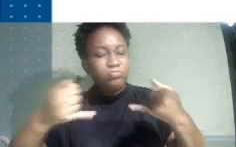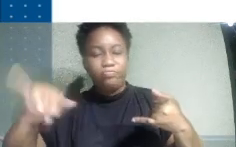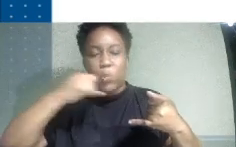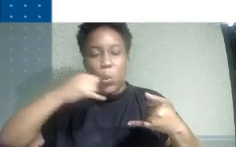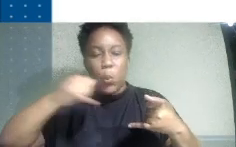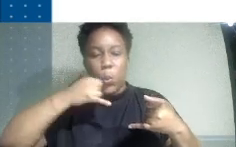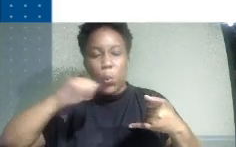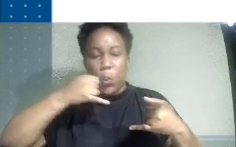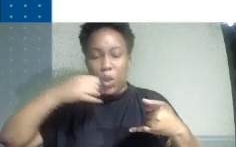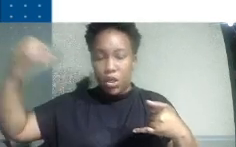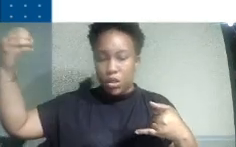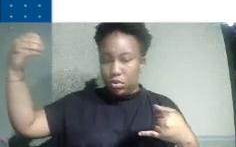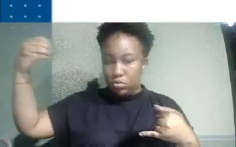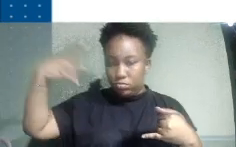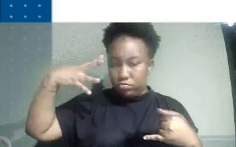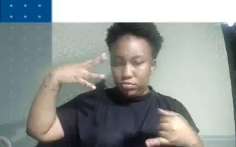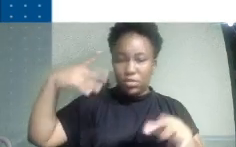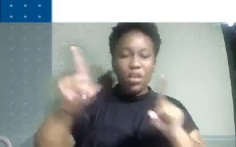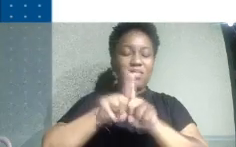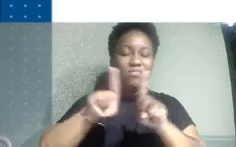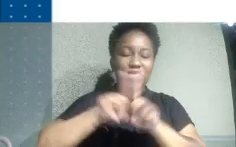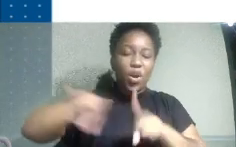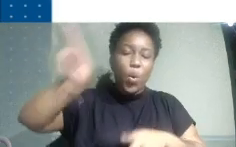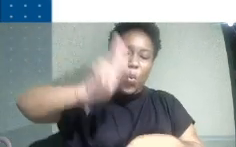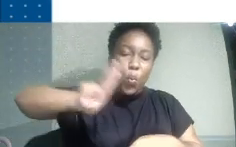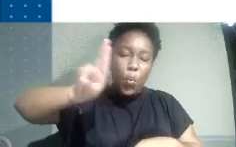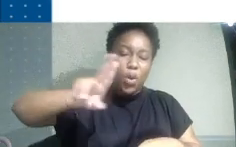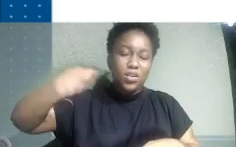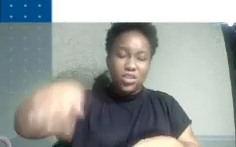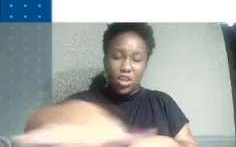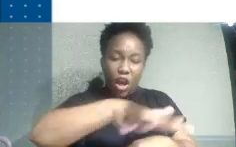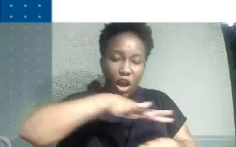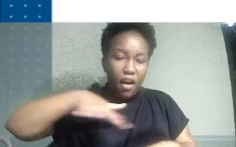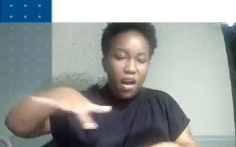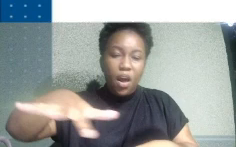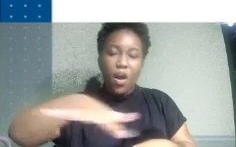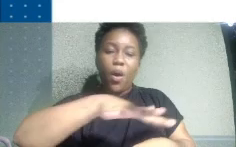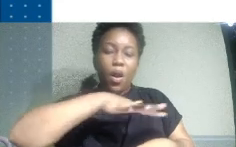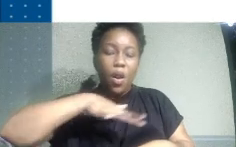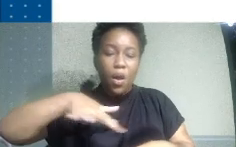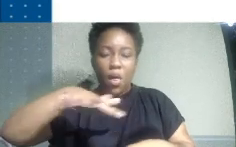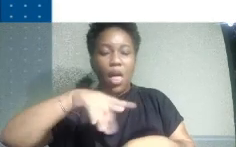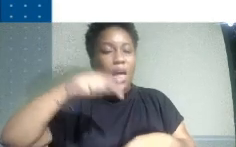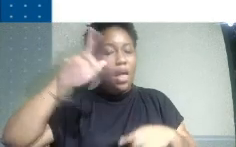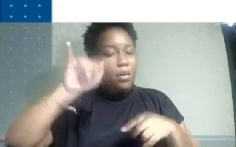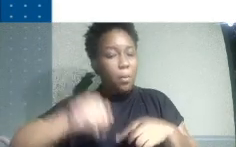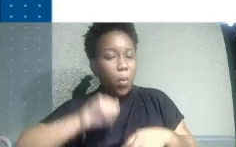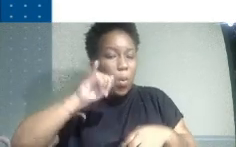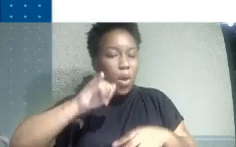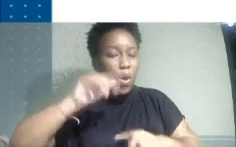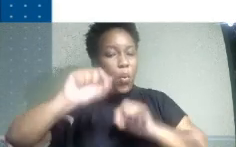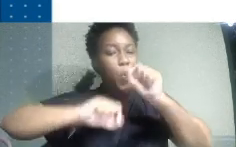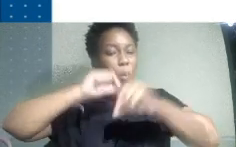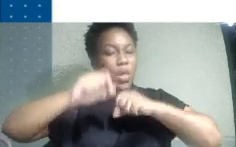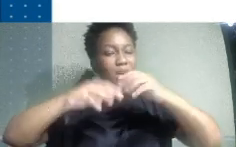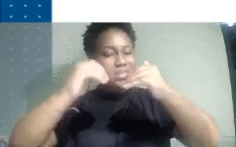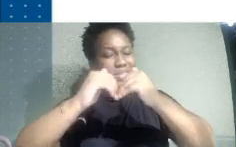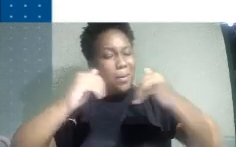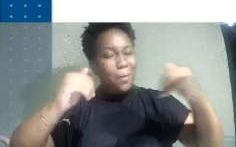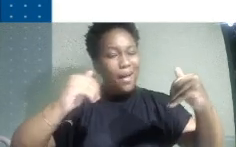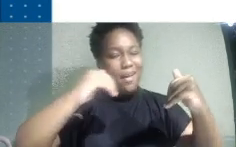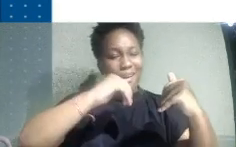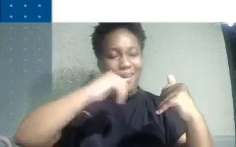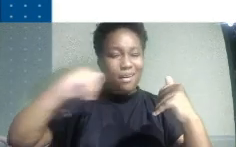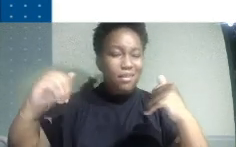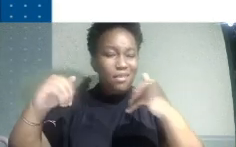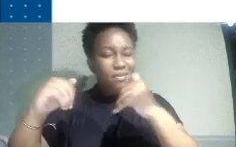iluminação e para as tomadas de uso geral. Então é interessante que esses circuitos sejam separados, tá, pessoal? Faz um circuito para a iluminação,